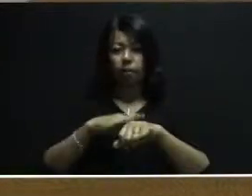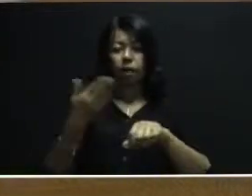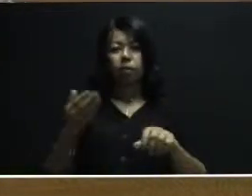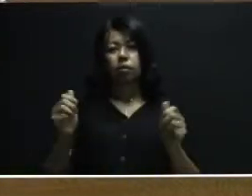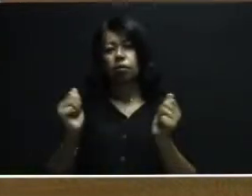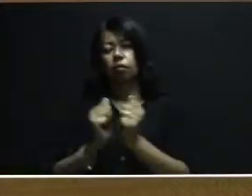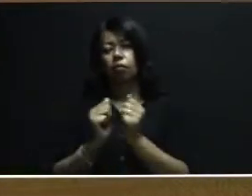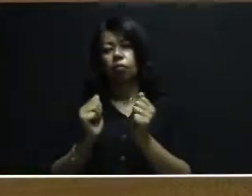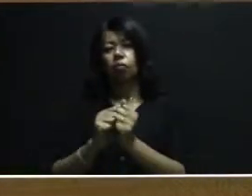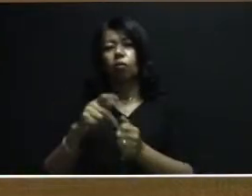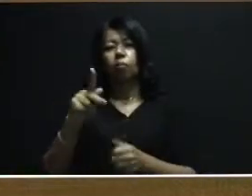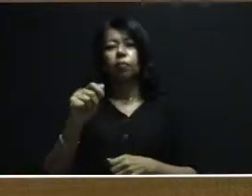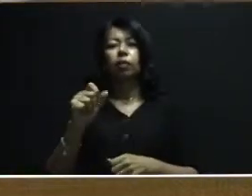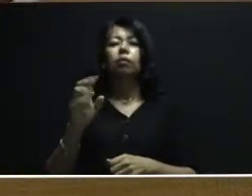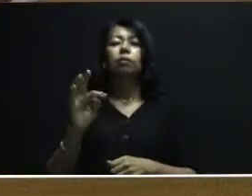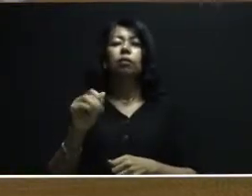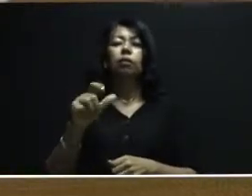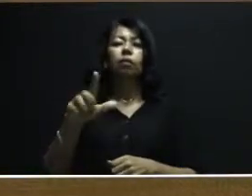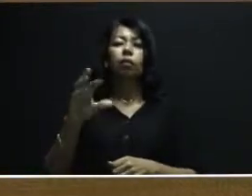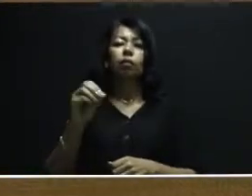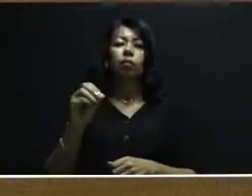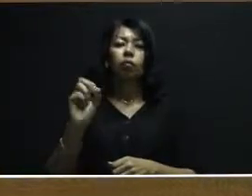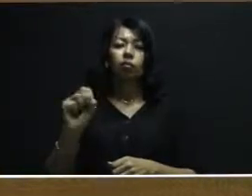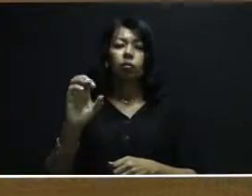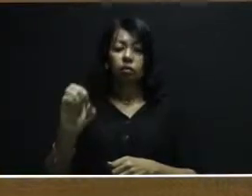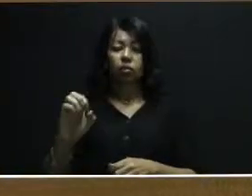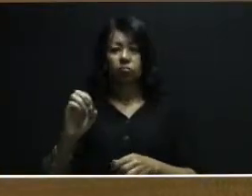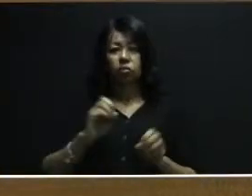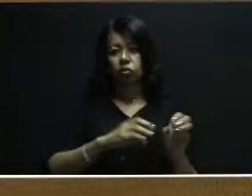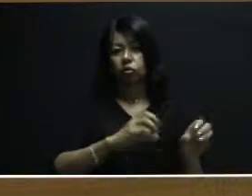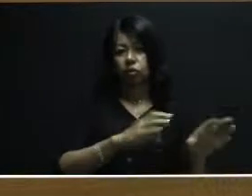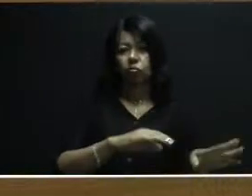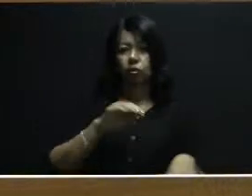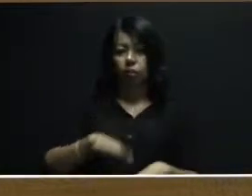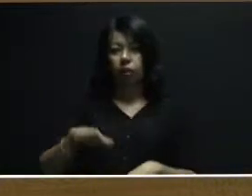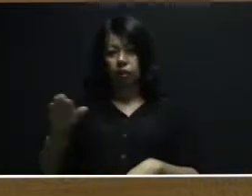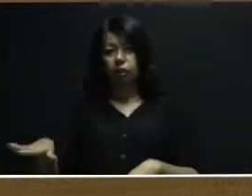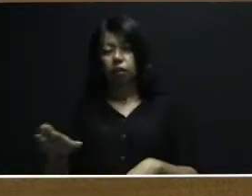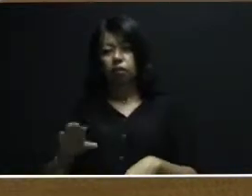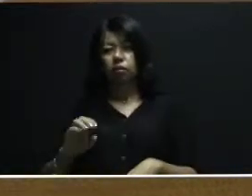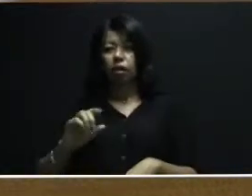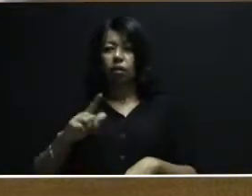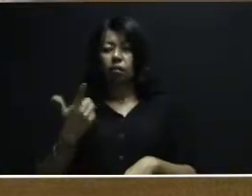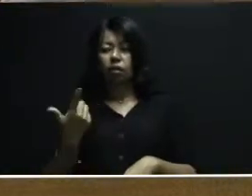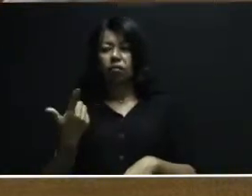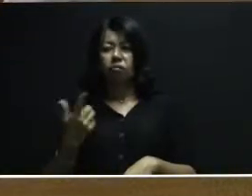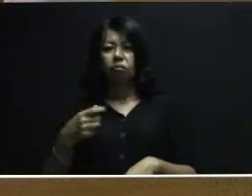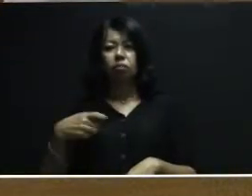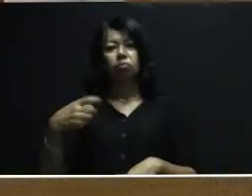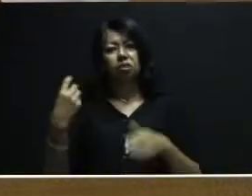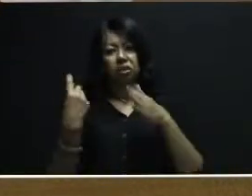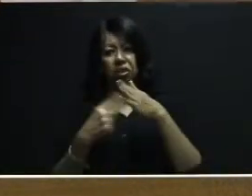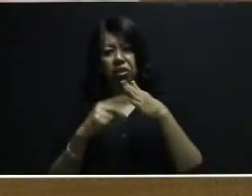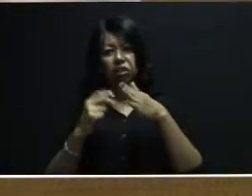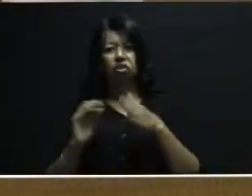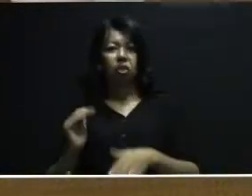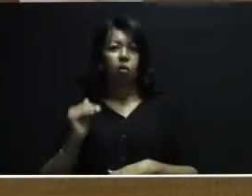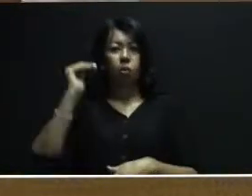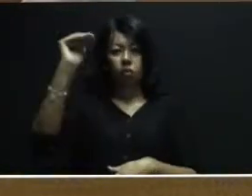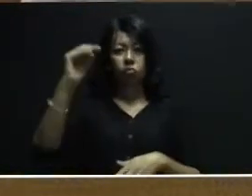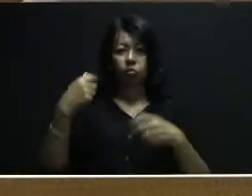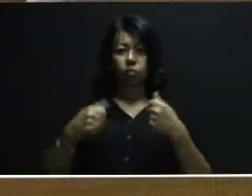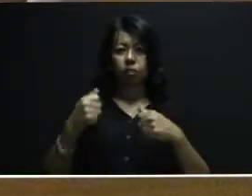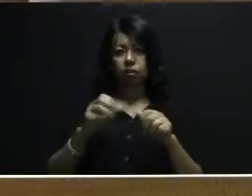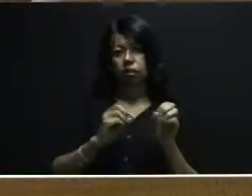de Pestalozzi, como dizia, quando se educa uma criança, não se pune um adulto. E nós temos que educar as nossas crianças de